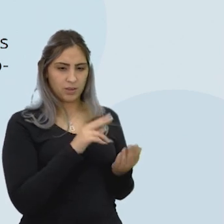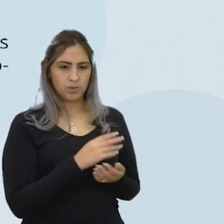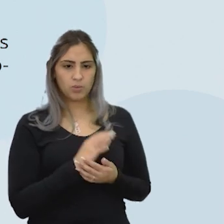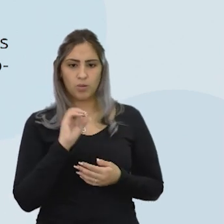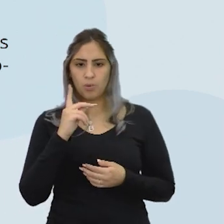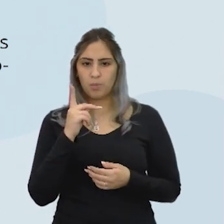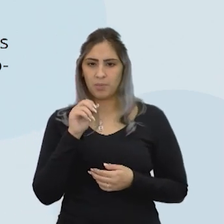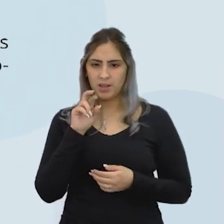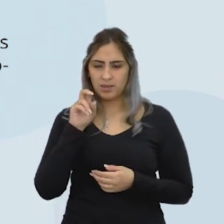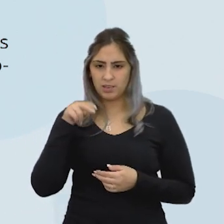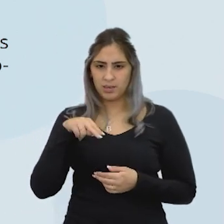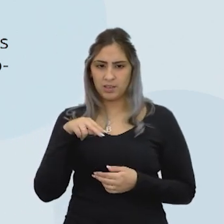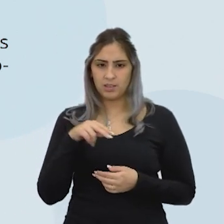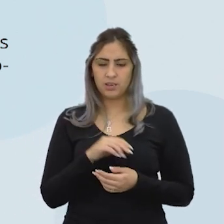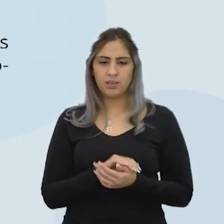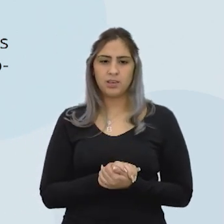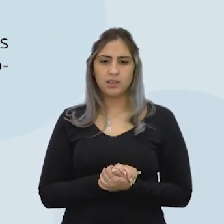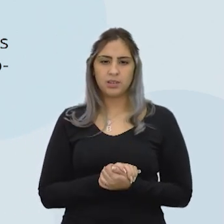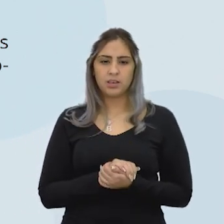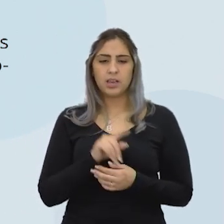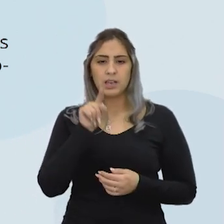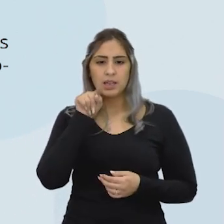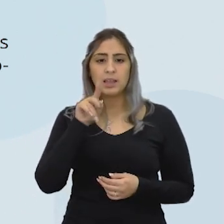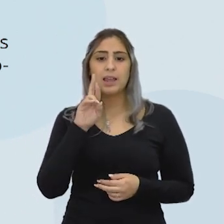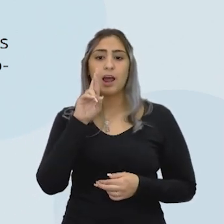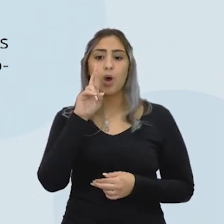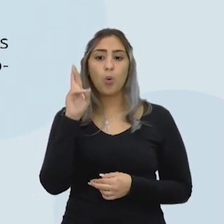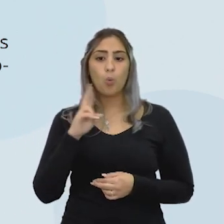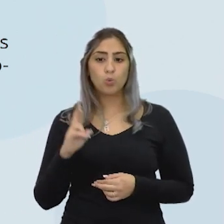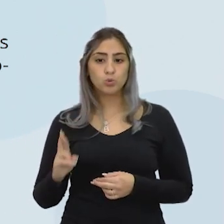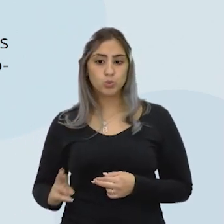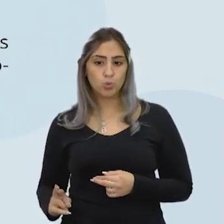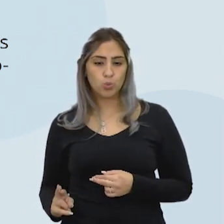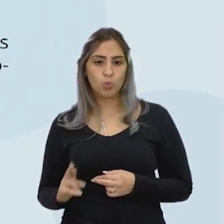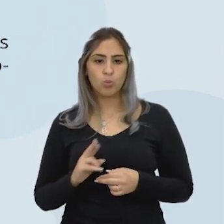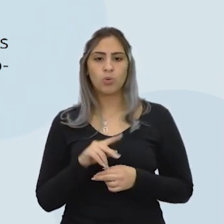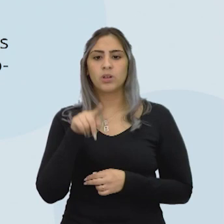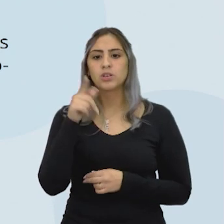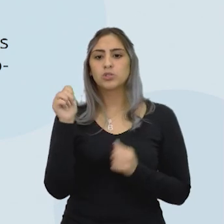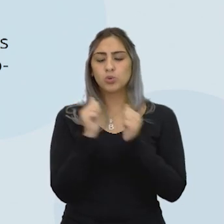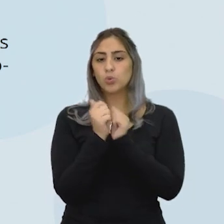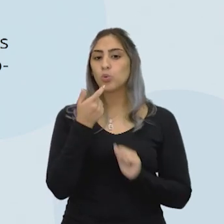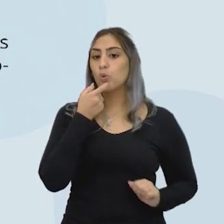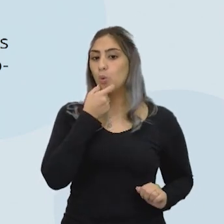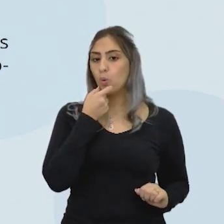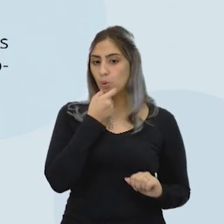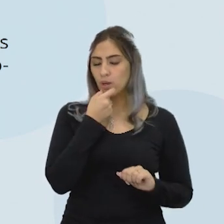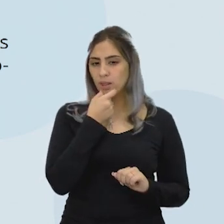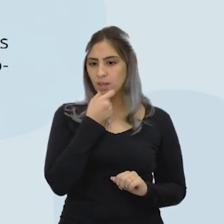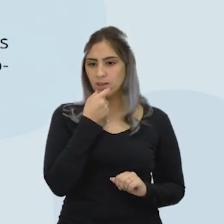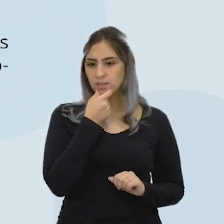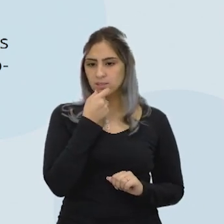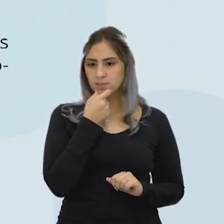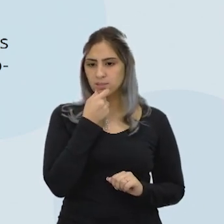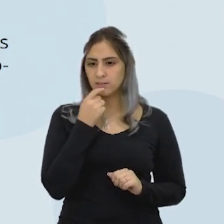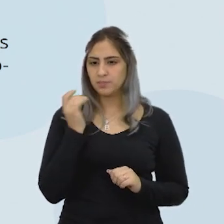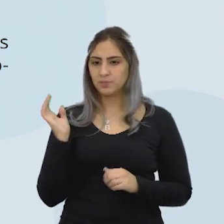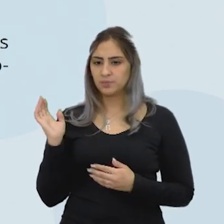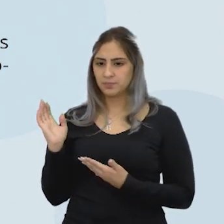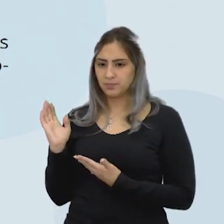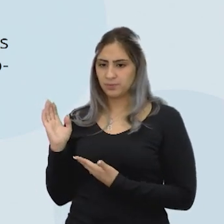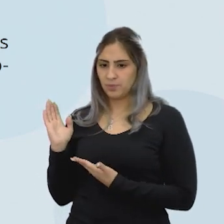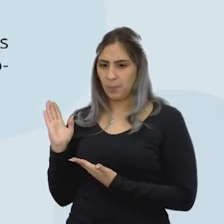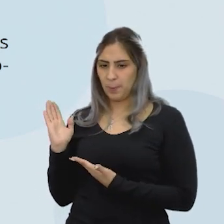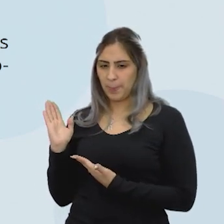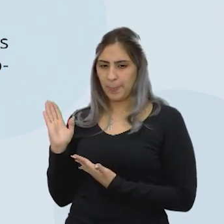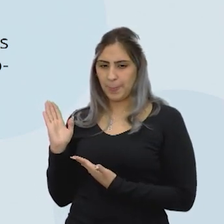era Alexander Oparin, ele era russo e junto com o inglês, ó, o inglês que está na foto, viu, gente?